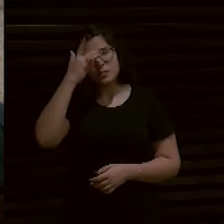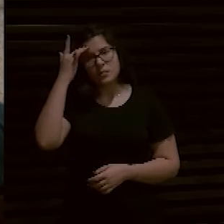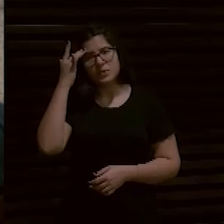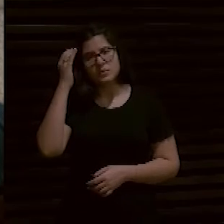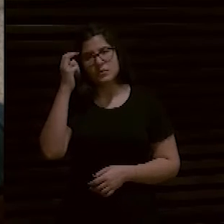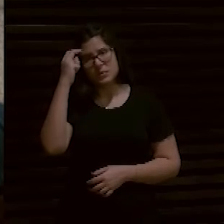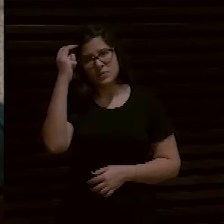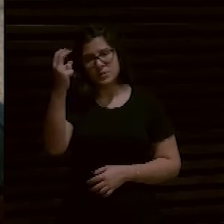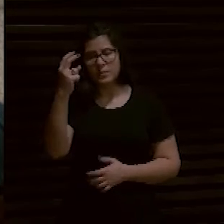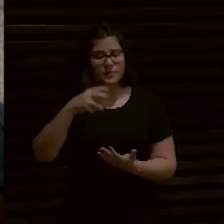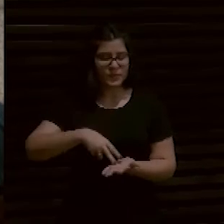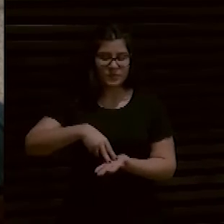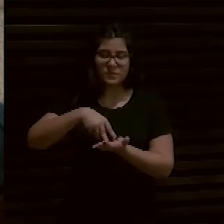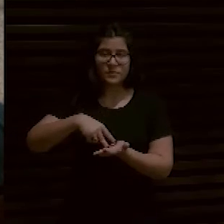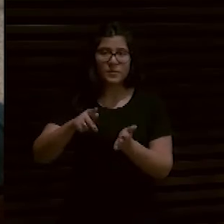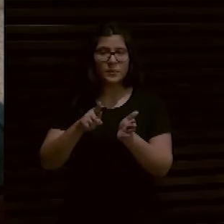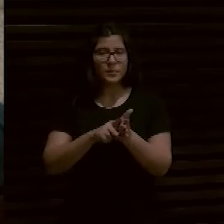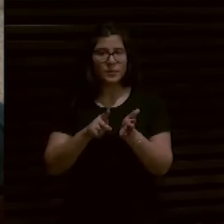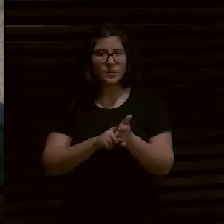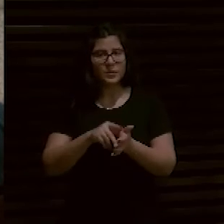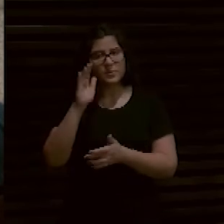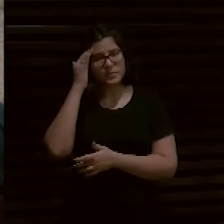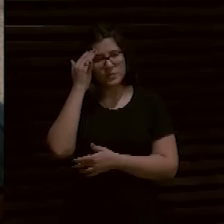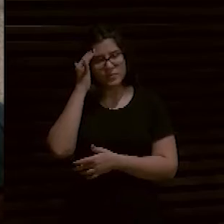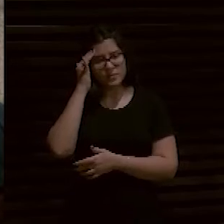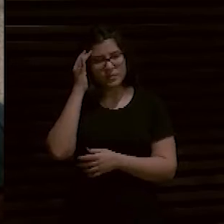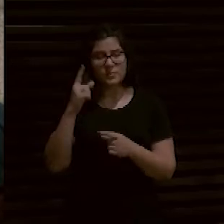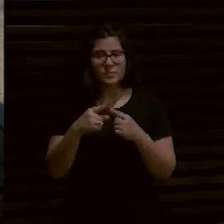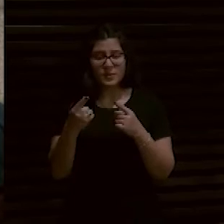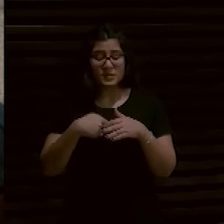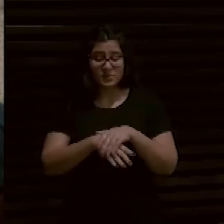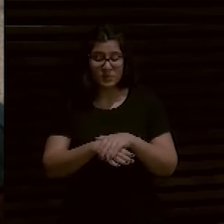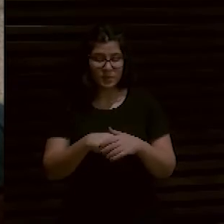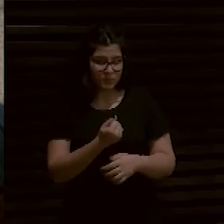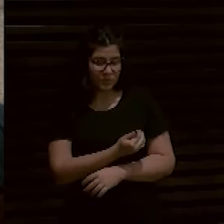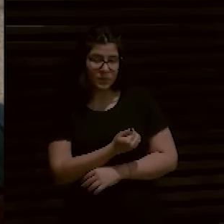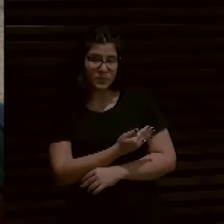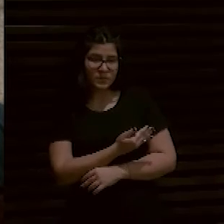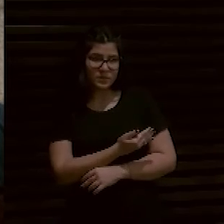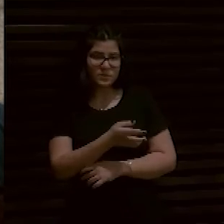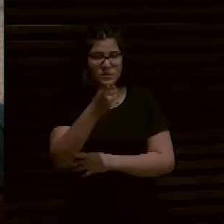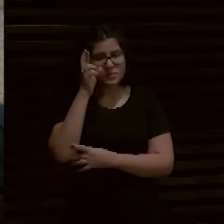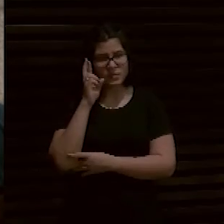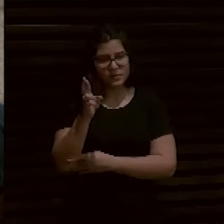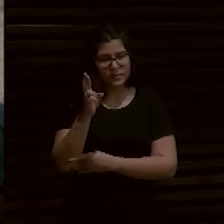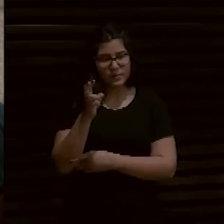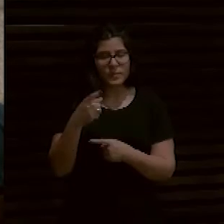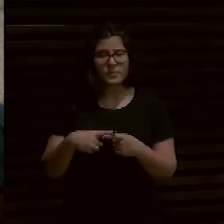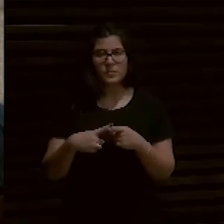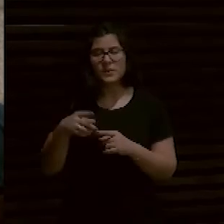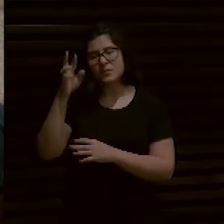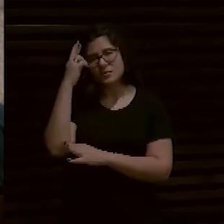não se firma no seu próprio entendimento, mas guarda o seu coração no Senhor, pois